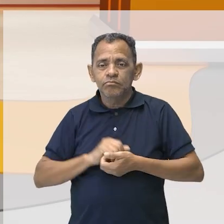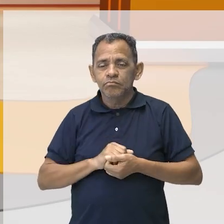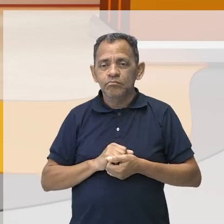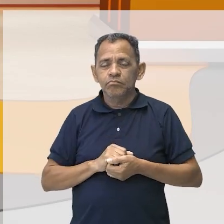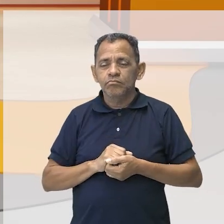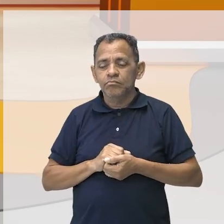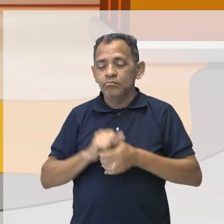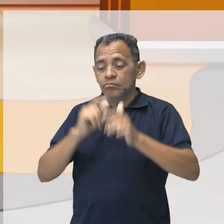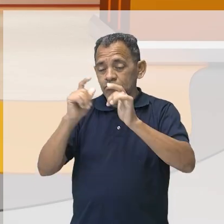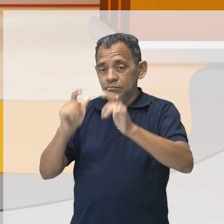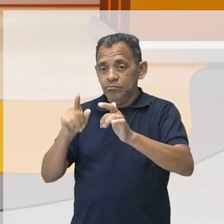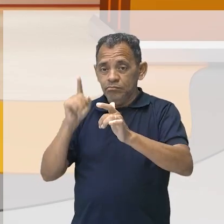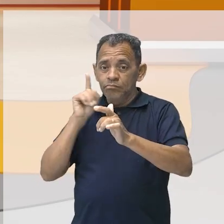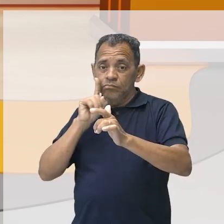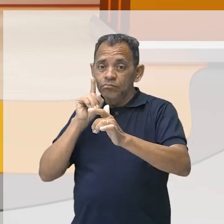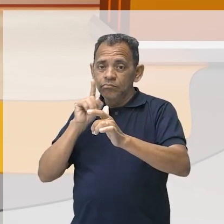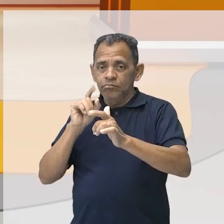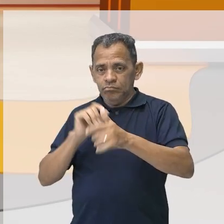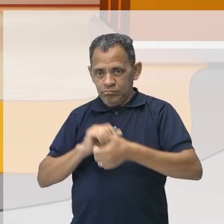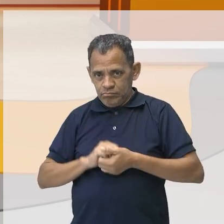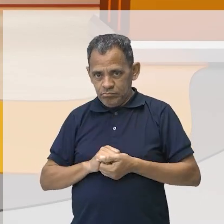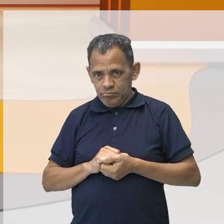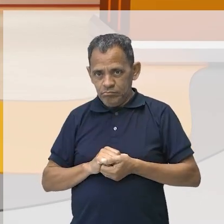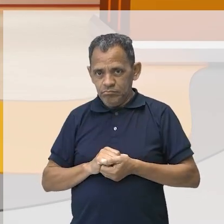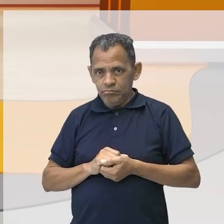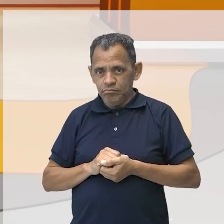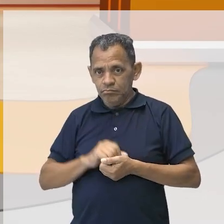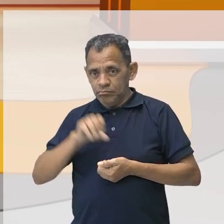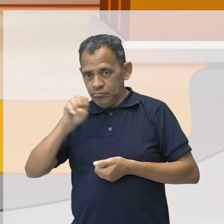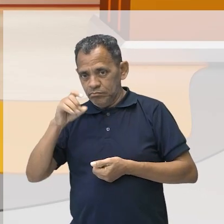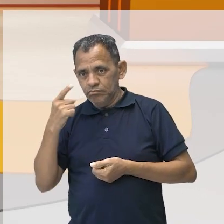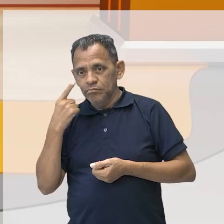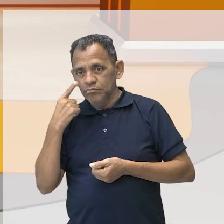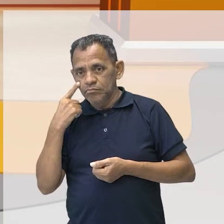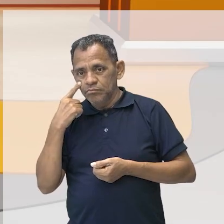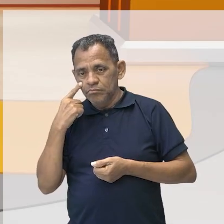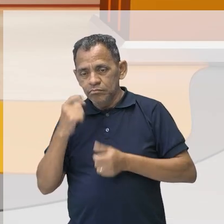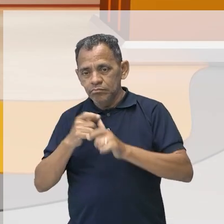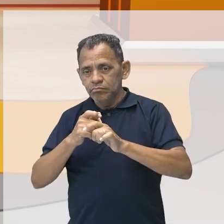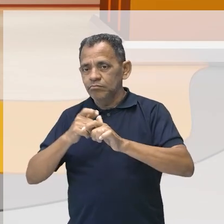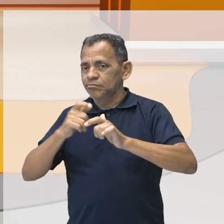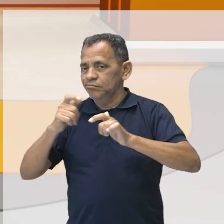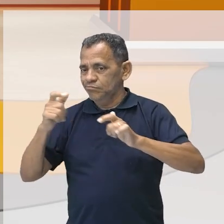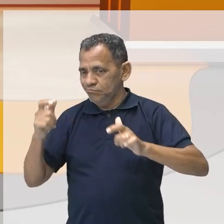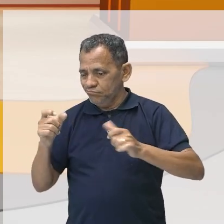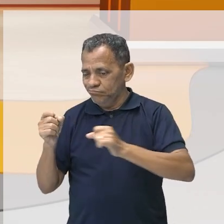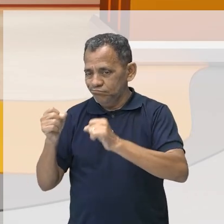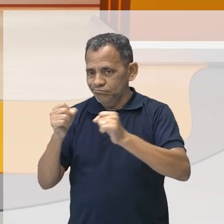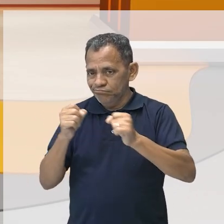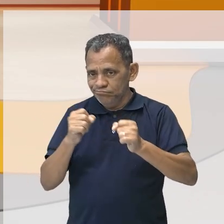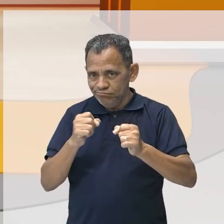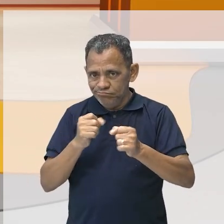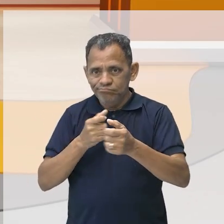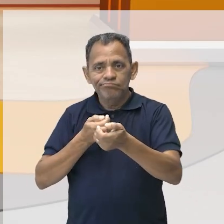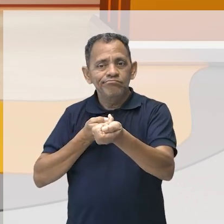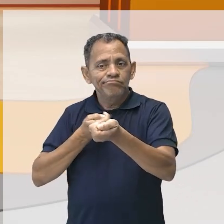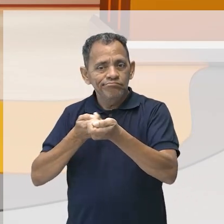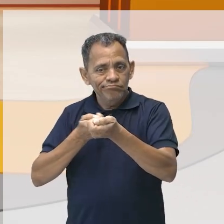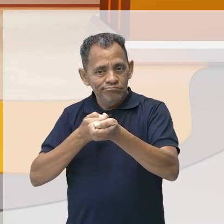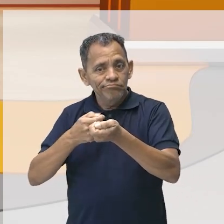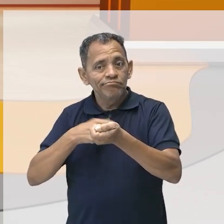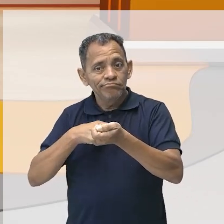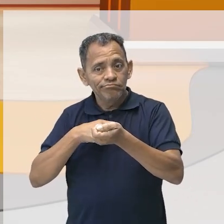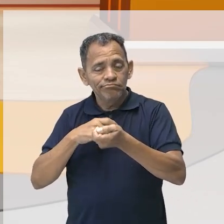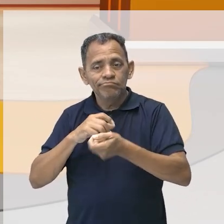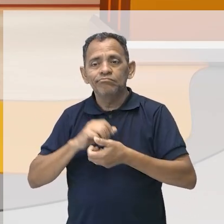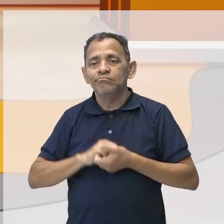onde os Estados Unidos da América, gente, se a gente for observar, vai ser uma grande potência hegemônica, tá?